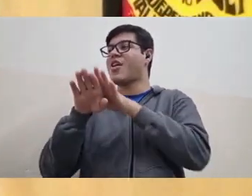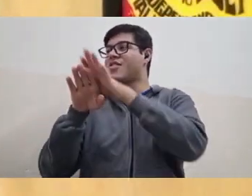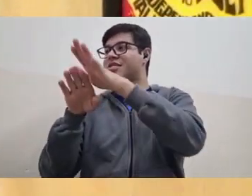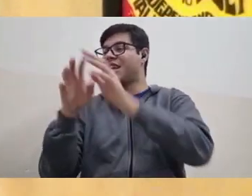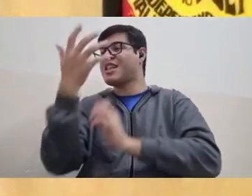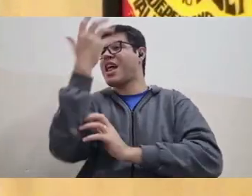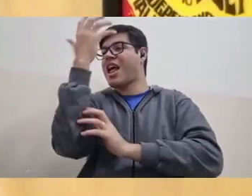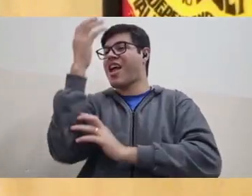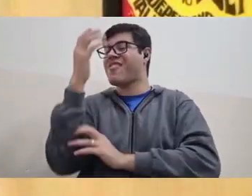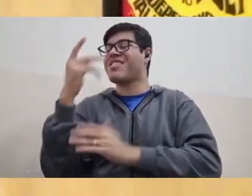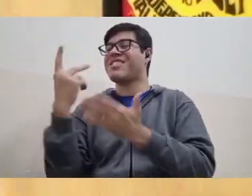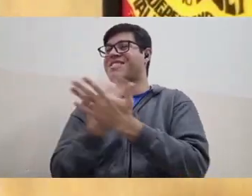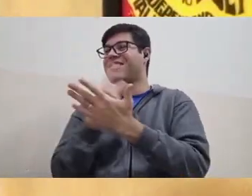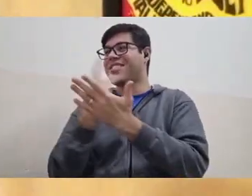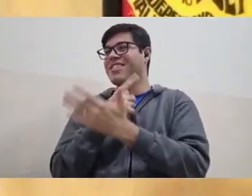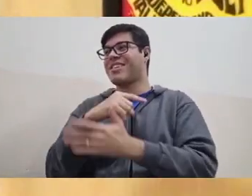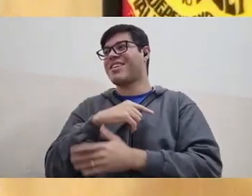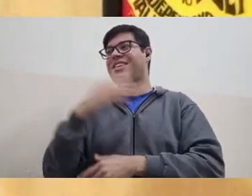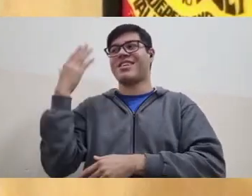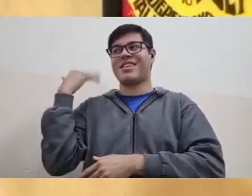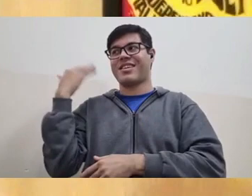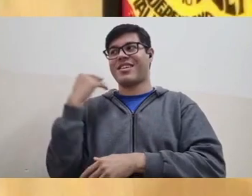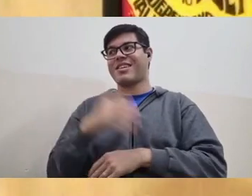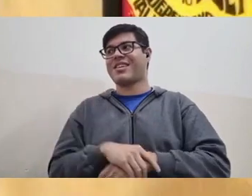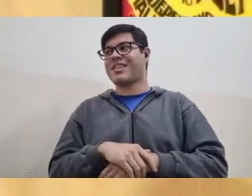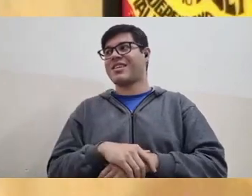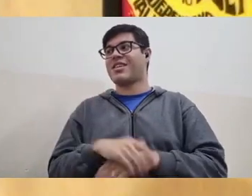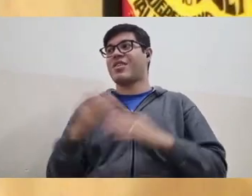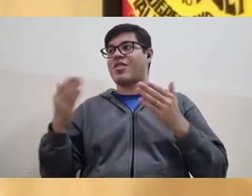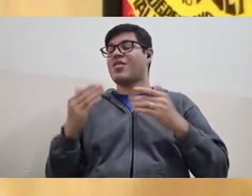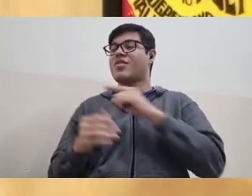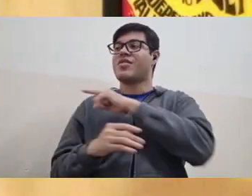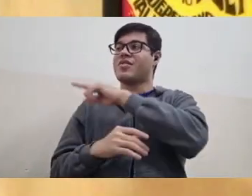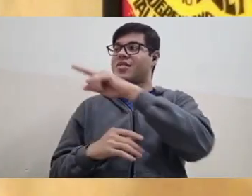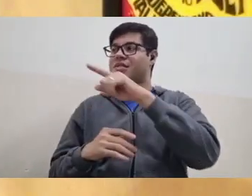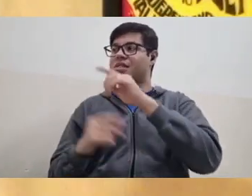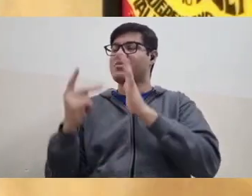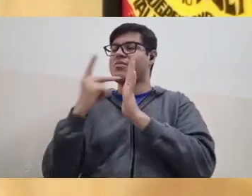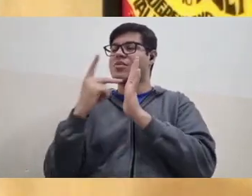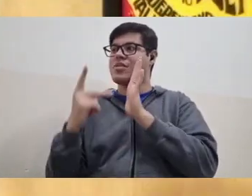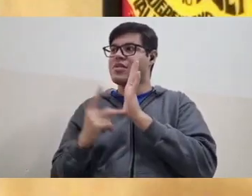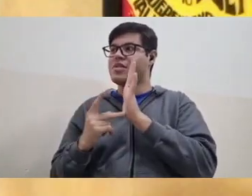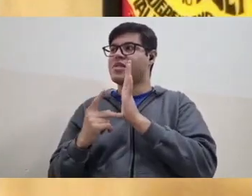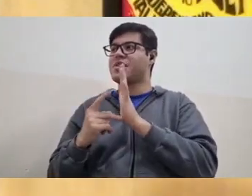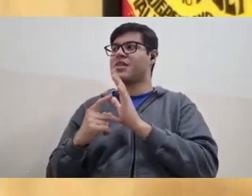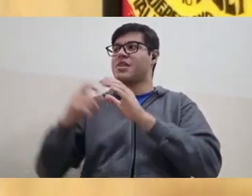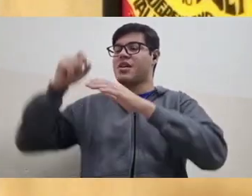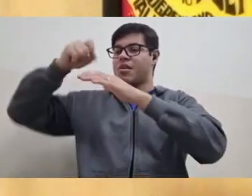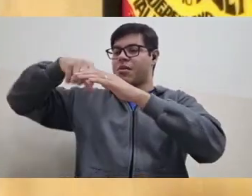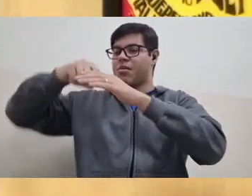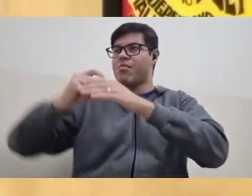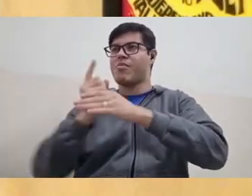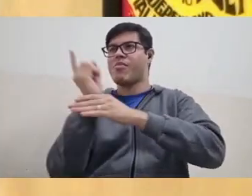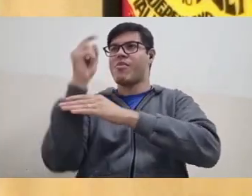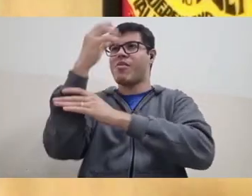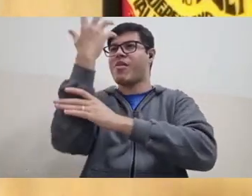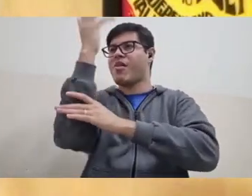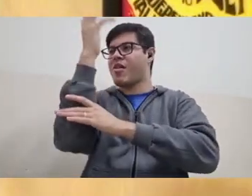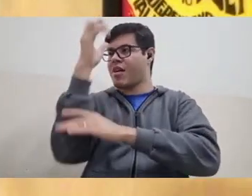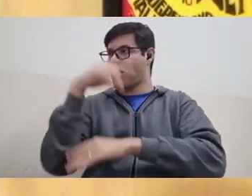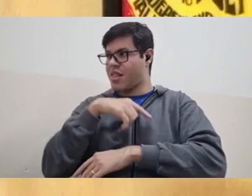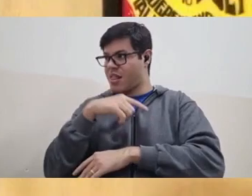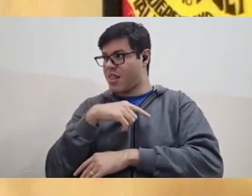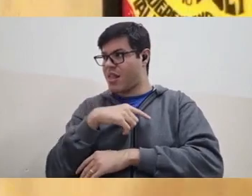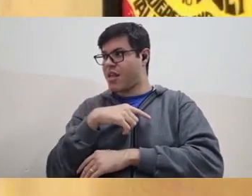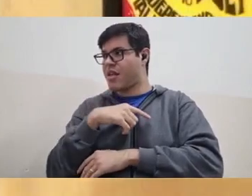no passado. Exato. Hoje vocês têm um projeto assim, para plantio de árvores, como foi antigamente, só com outro tipo